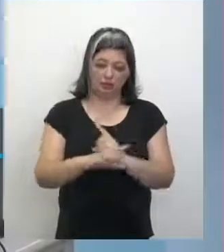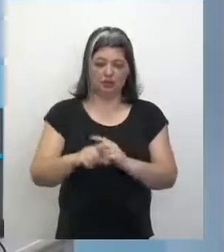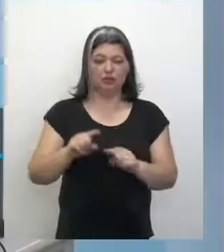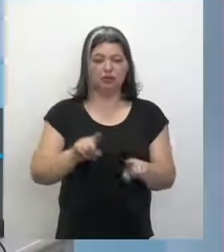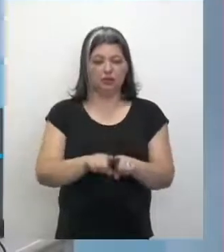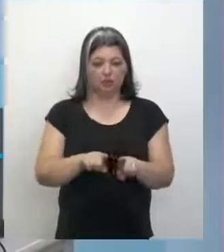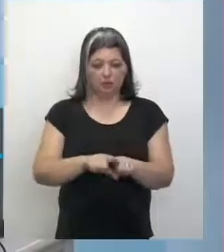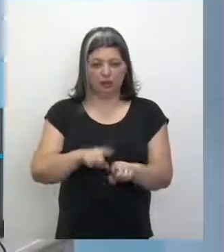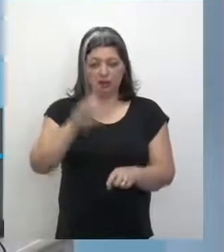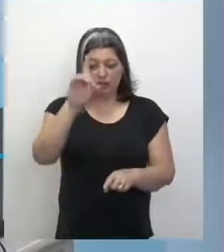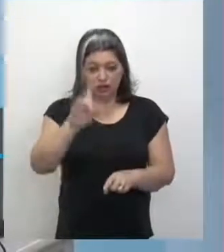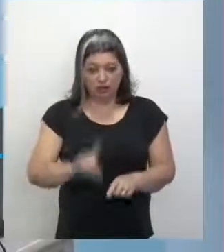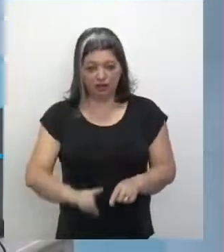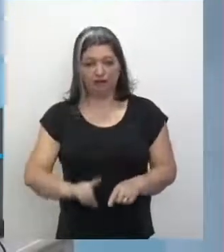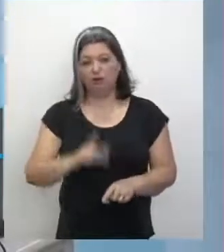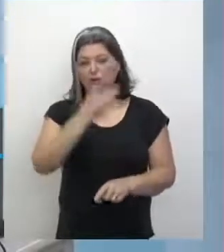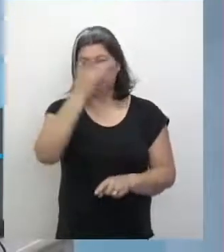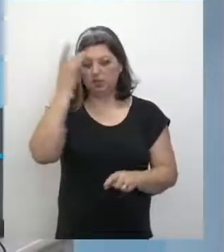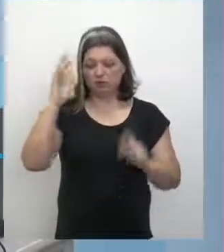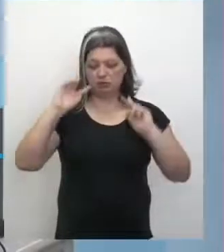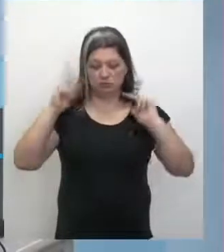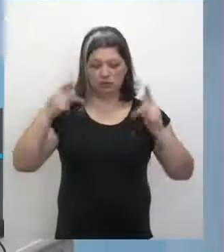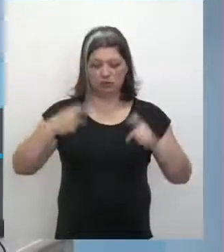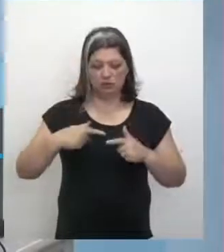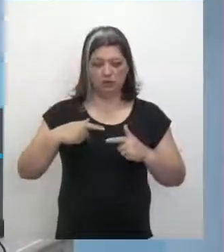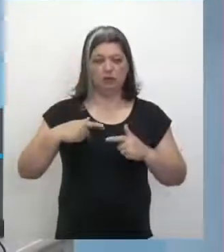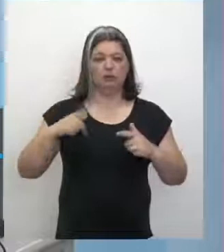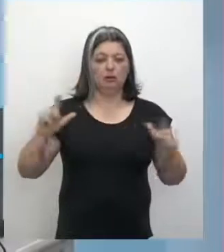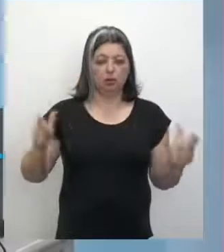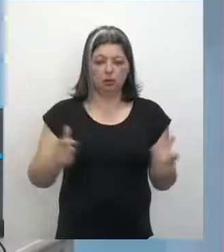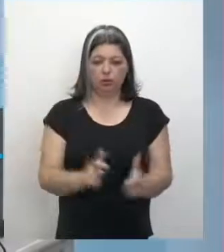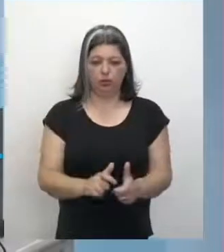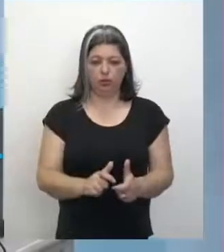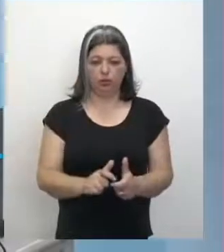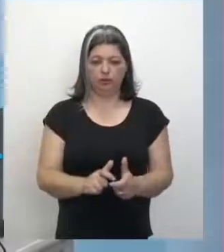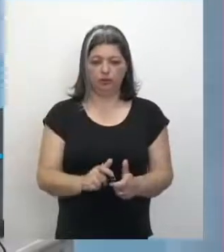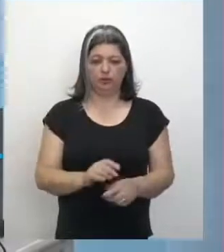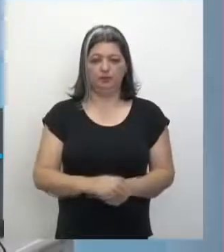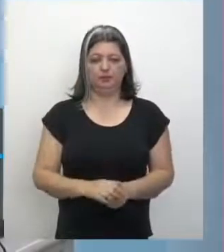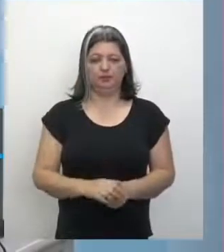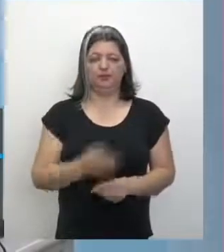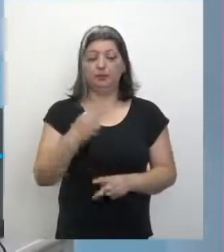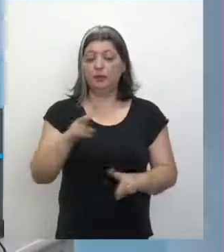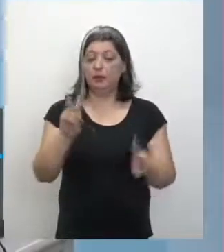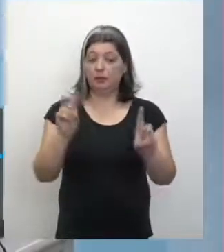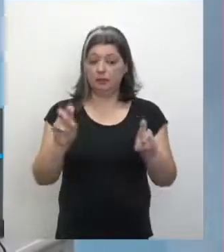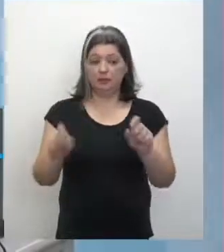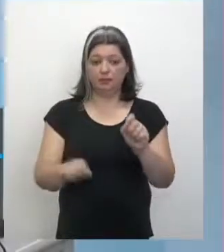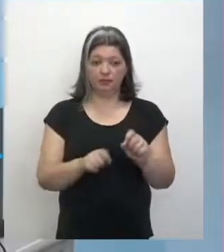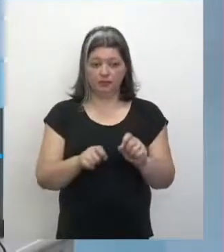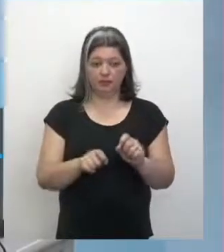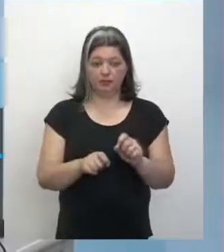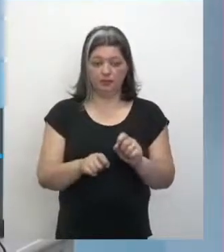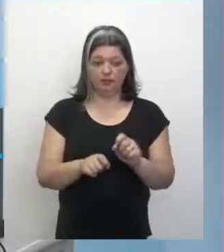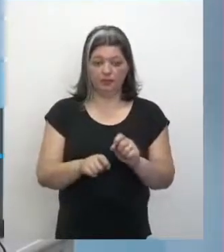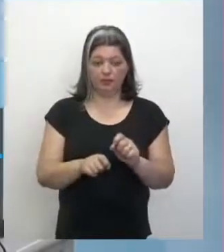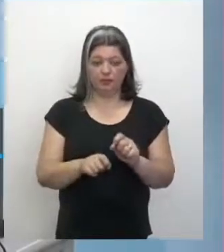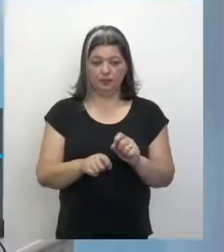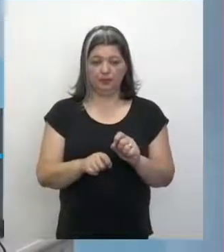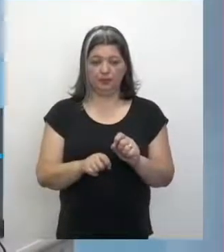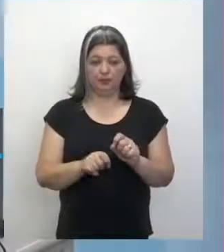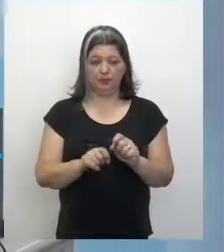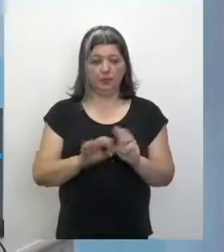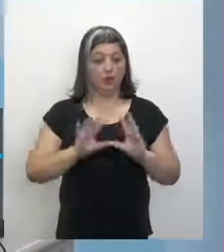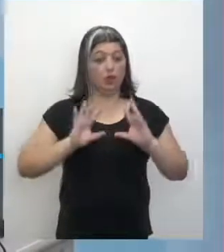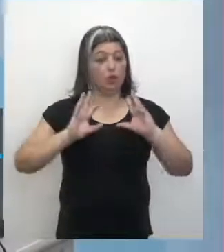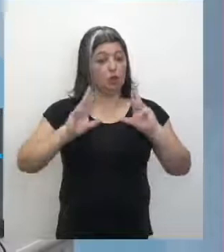parte desse escopo da justiça social, né? Os seres humanos, né? O termo que cunhado ali pela Eleanor Roosevelt, né? Não todos os